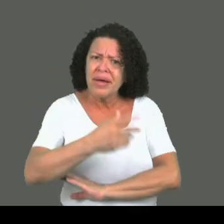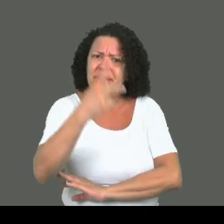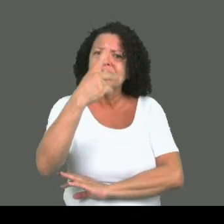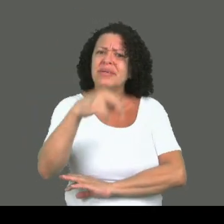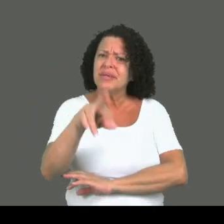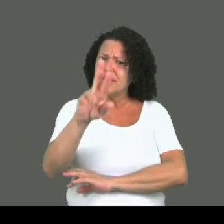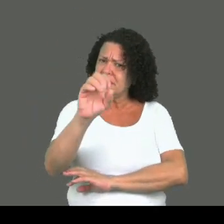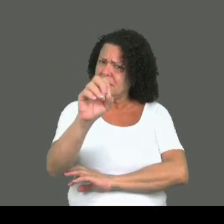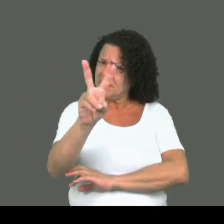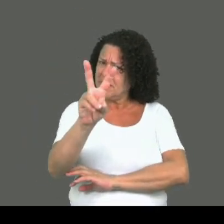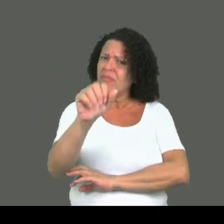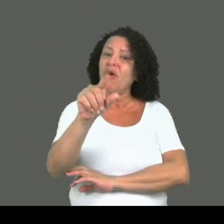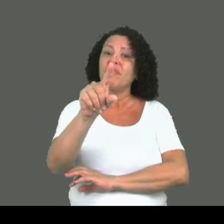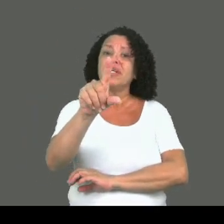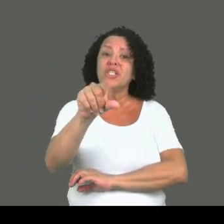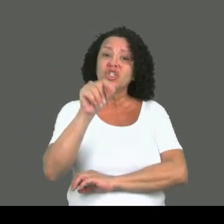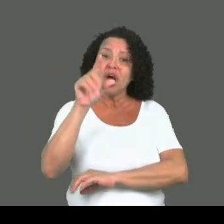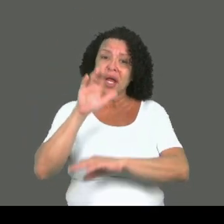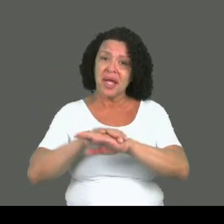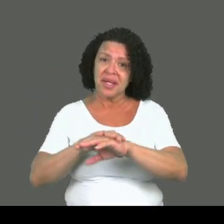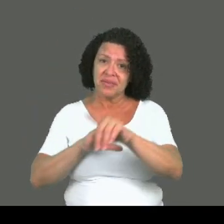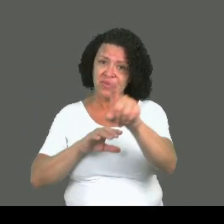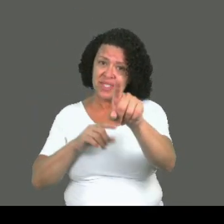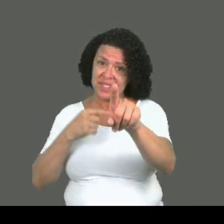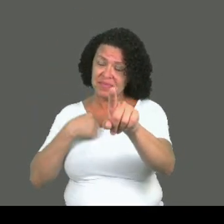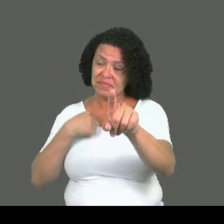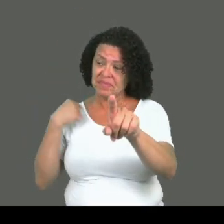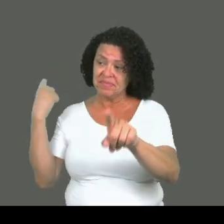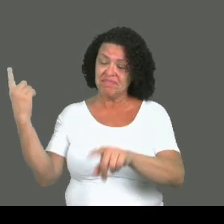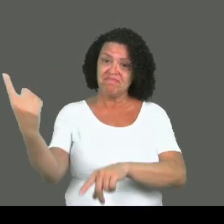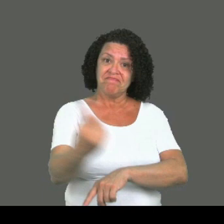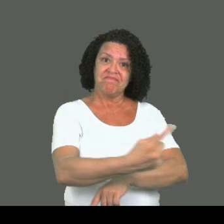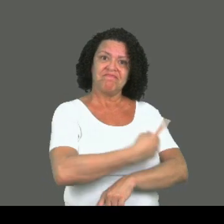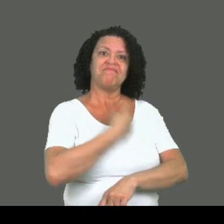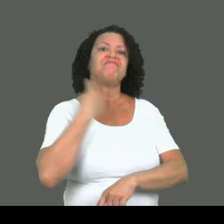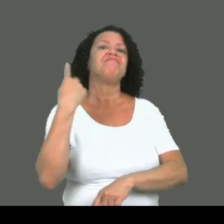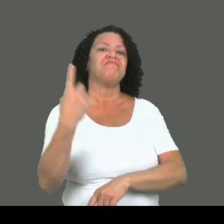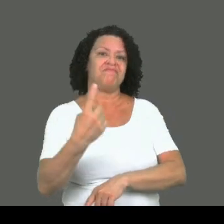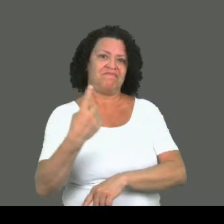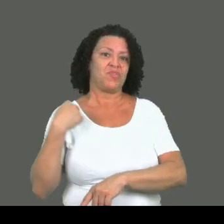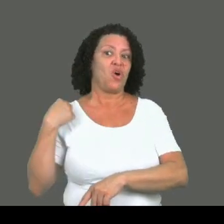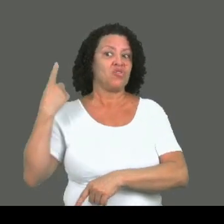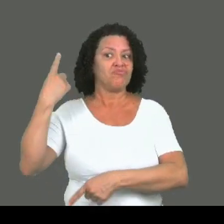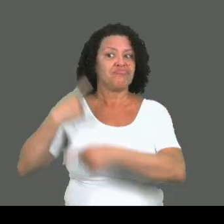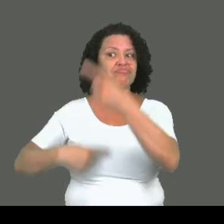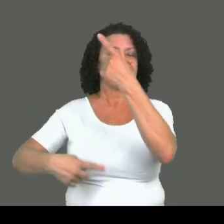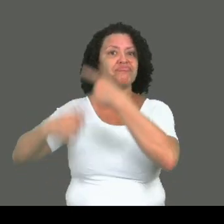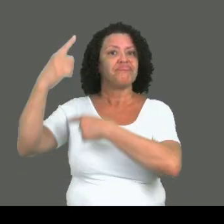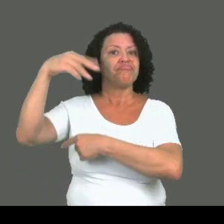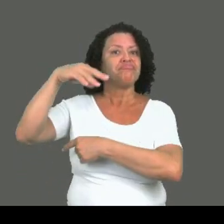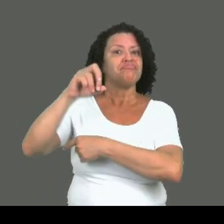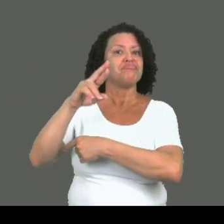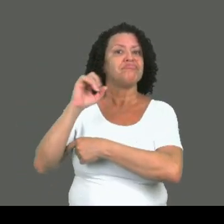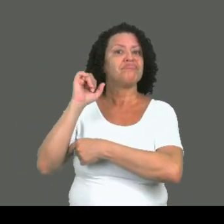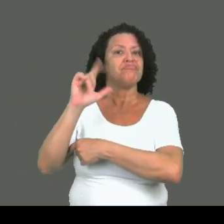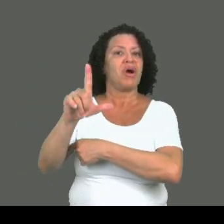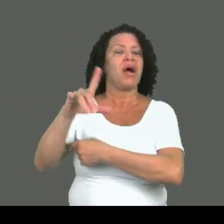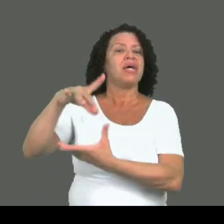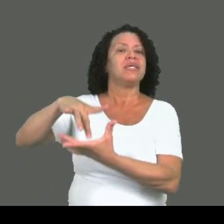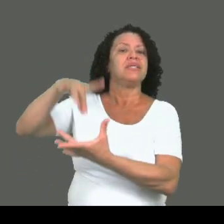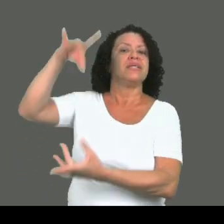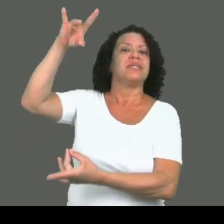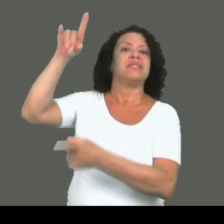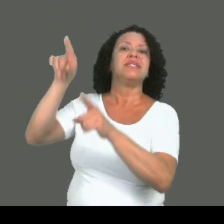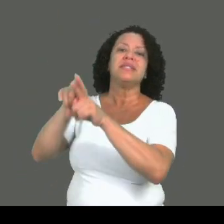muitas delas escolhidas por nós, que fazem parte do nosso crescimento moral, do nosso crescimento